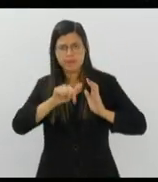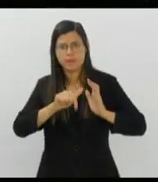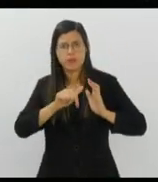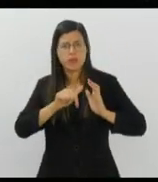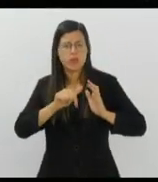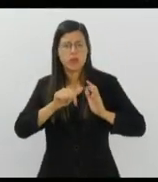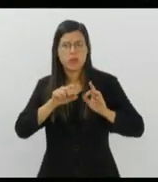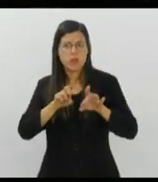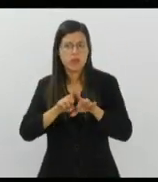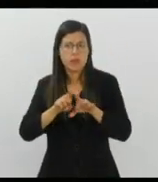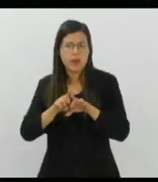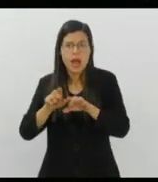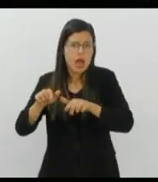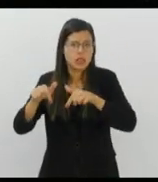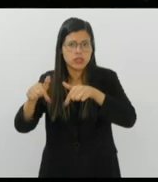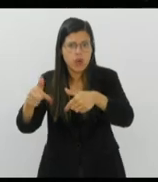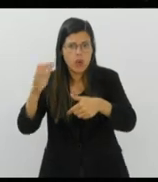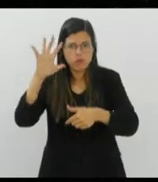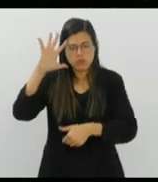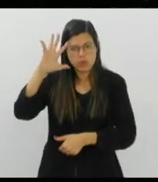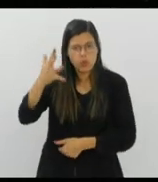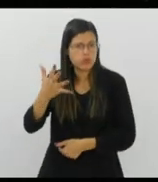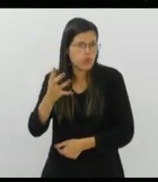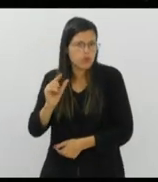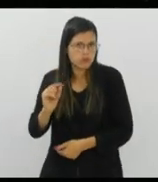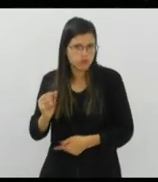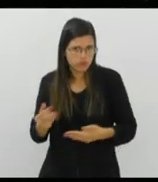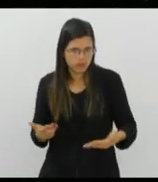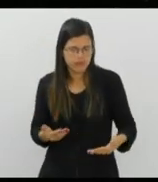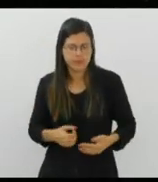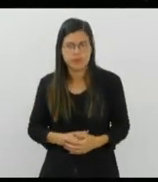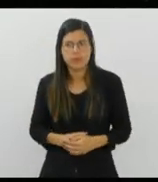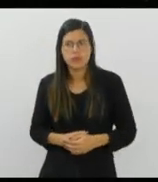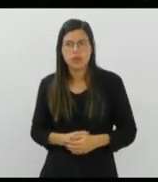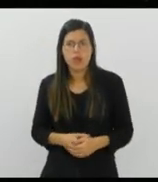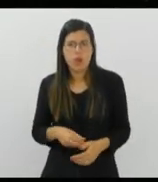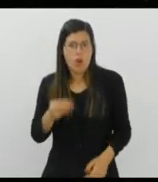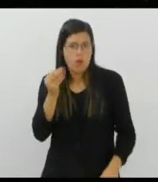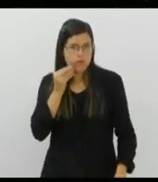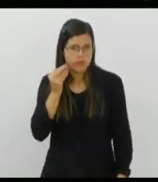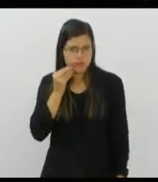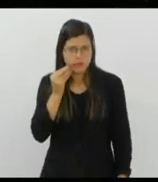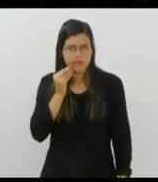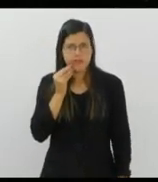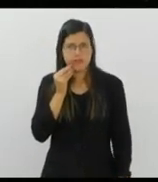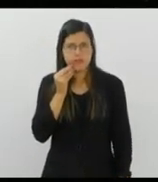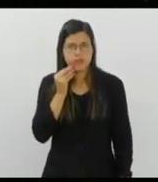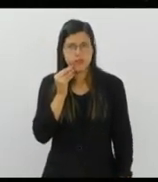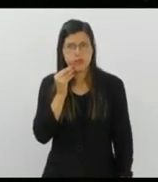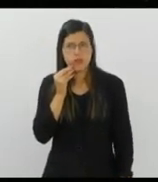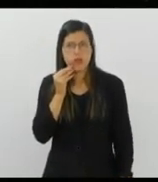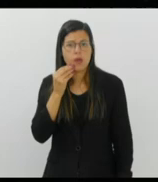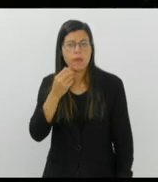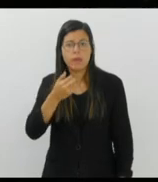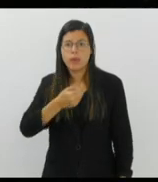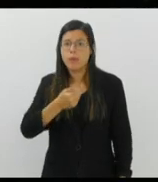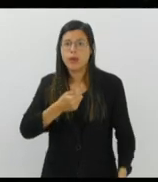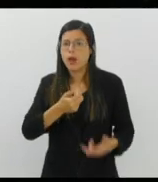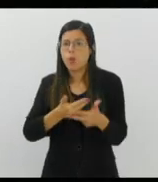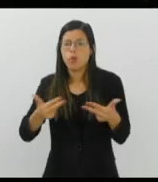e o que se fazer diante disso. Por óbvio que a primeira questão